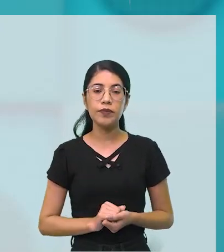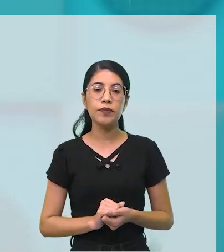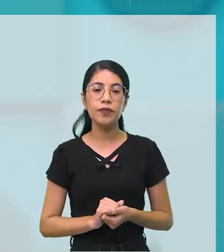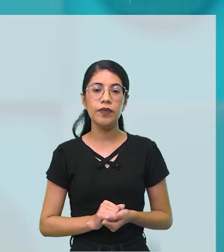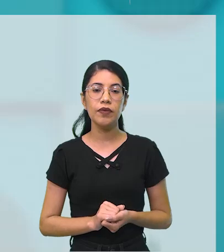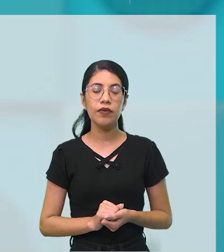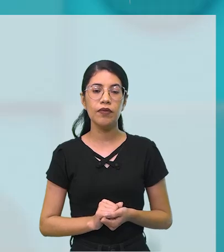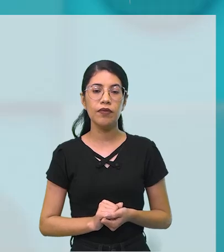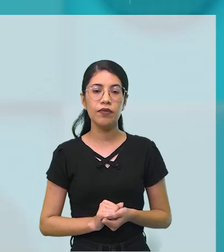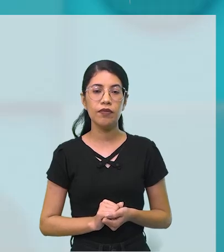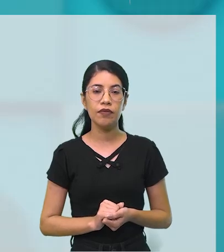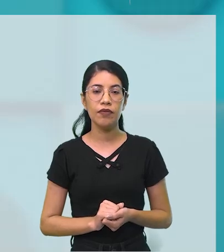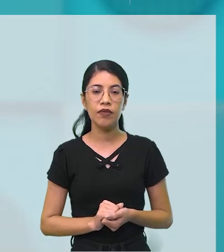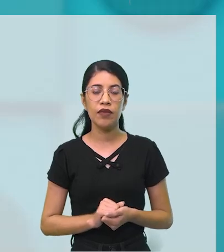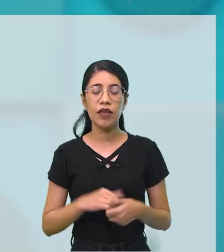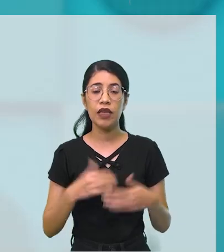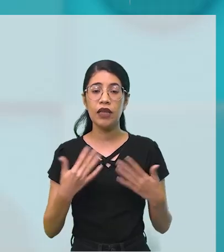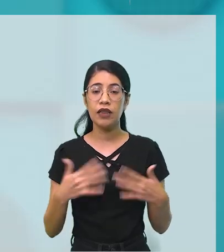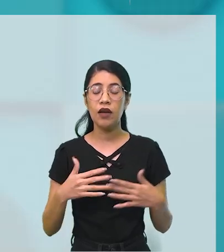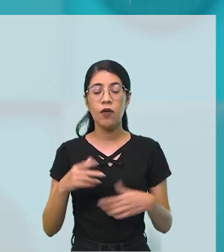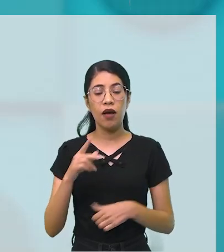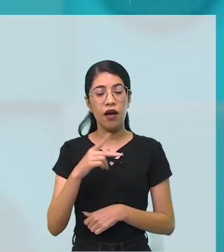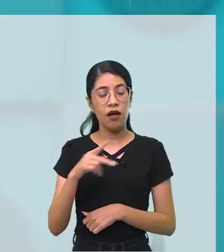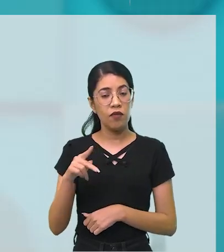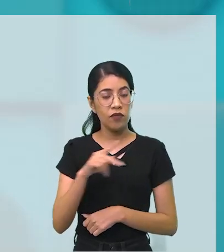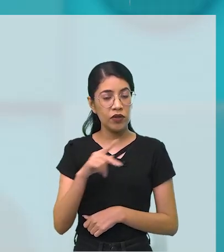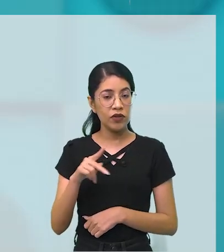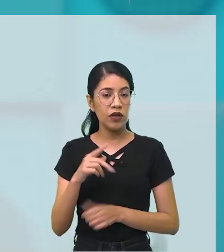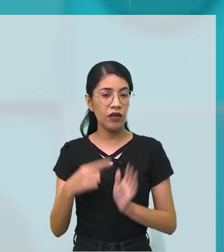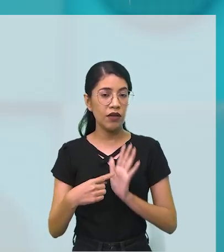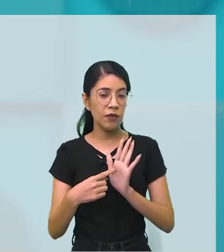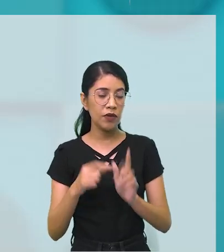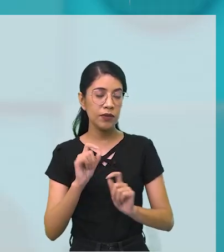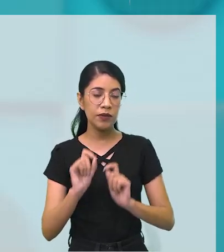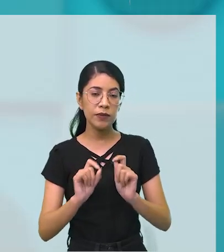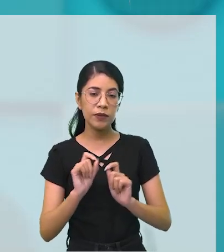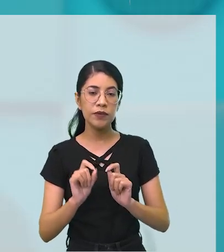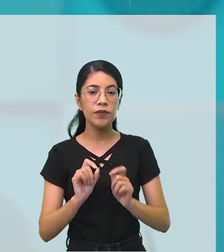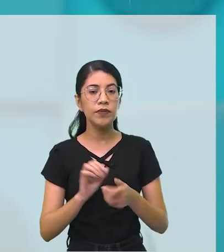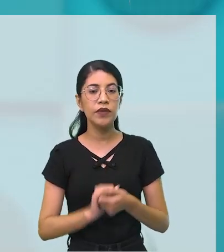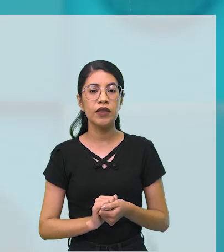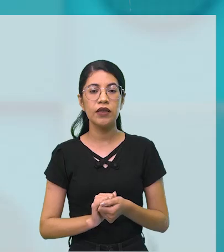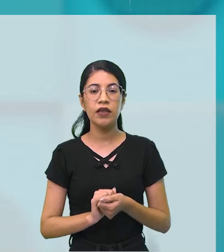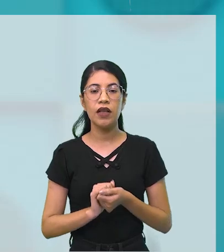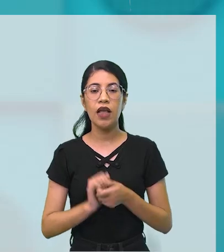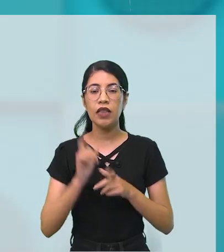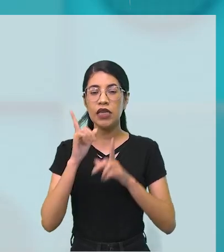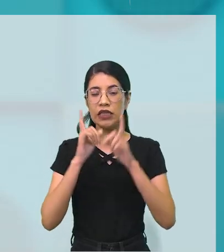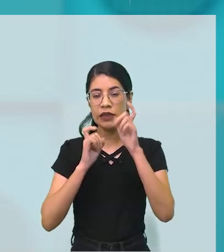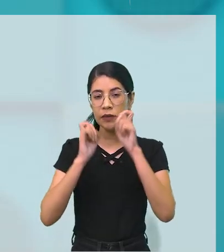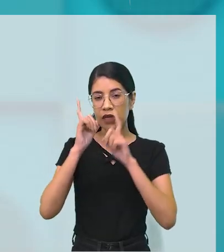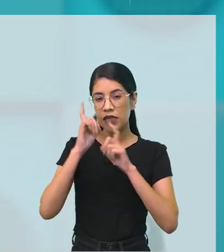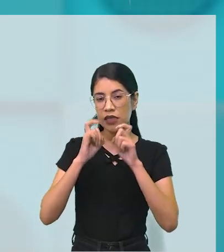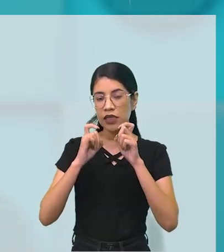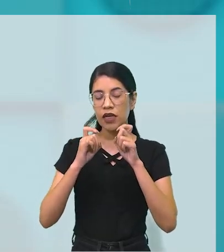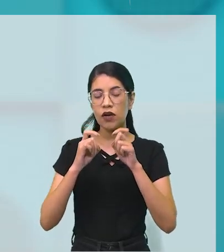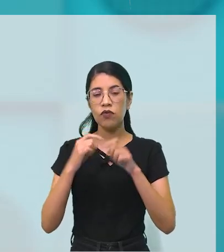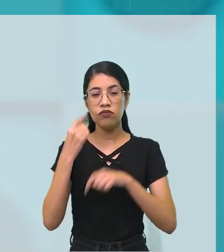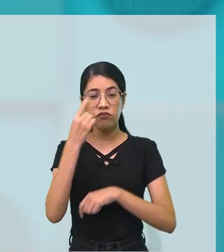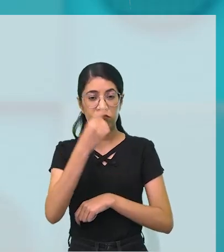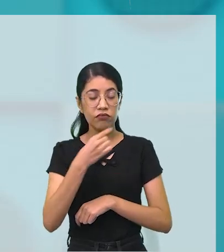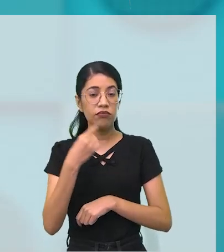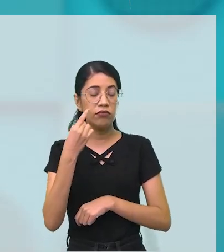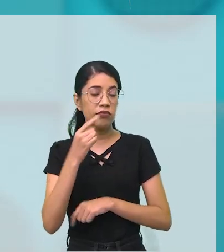vídeo, porque a nossa professora ela tem, né, mostrando na sua expressão, no seu